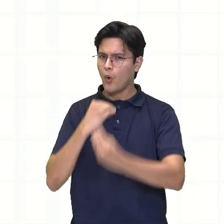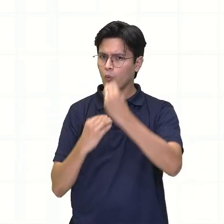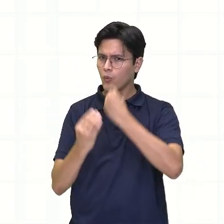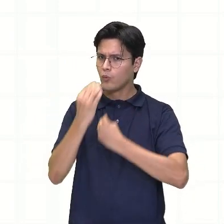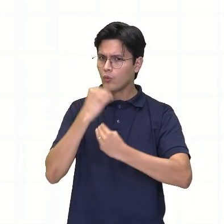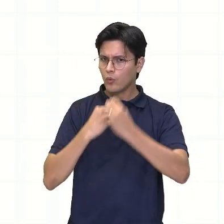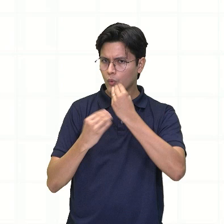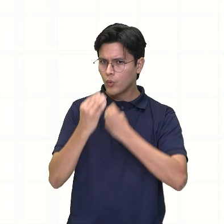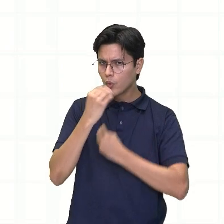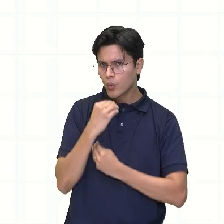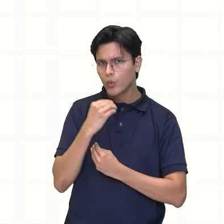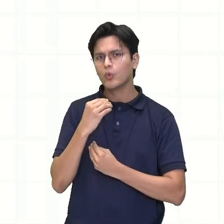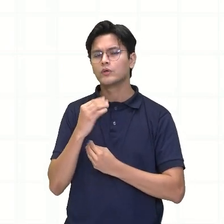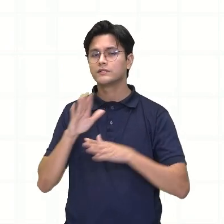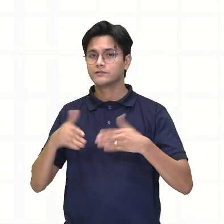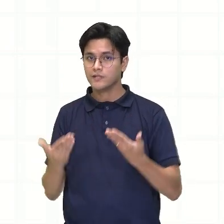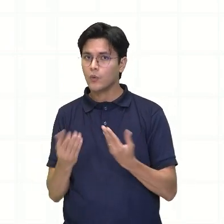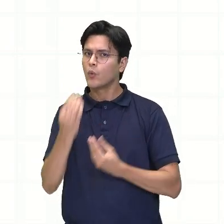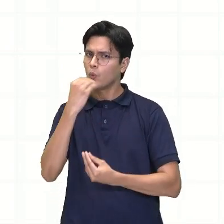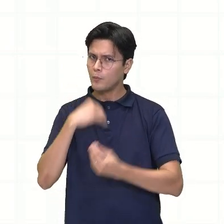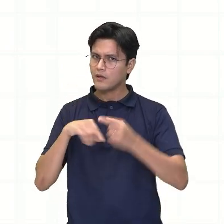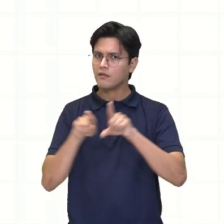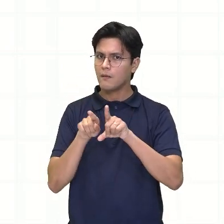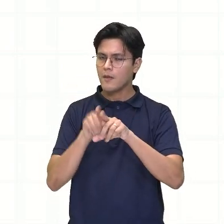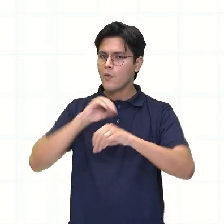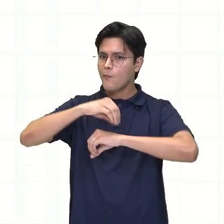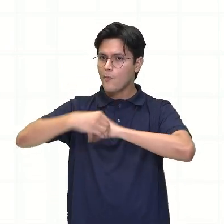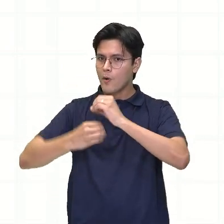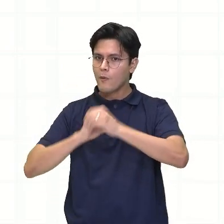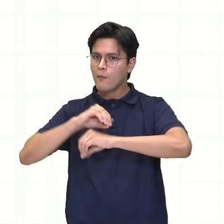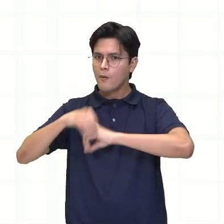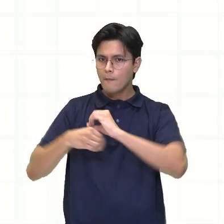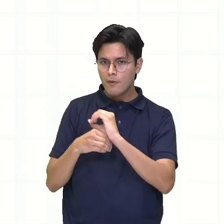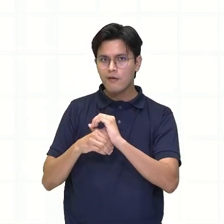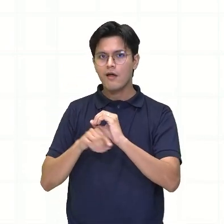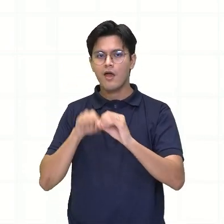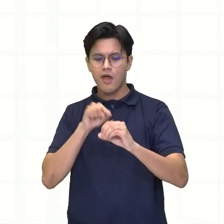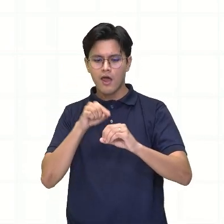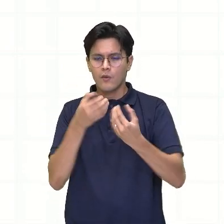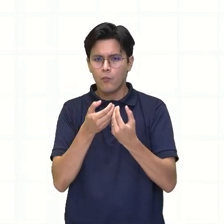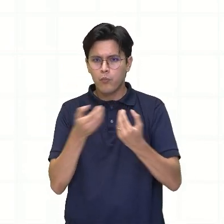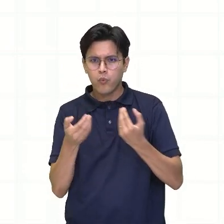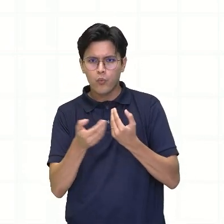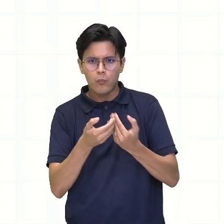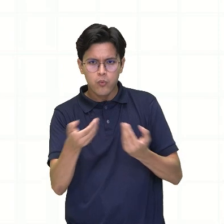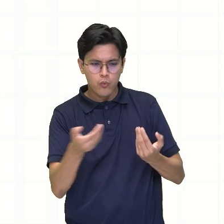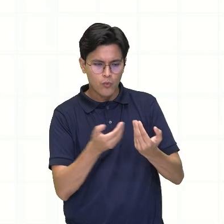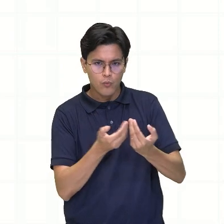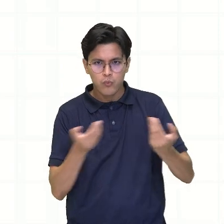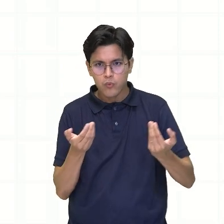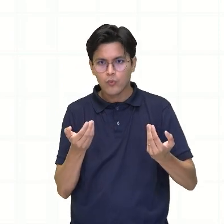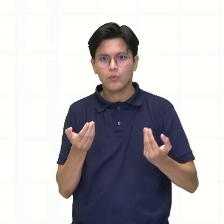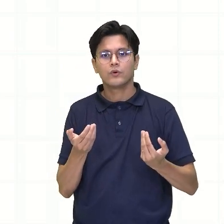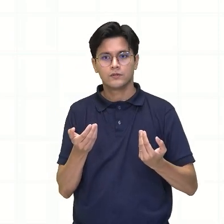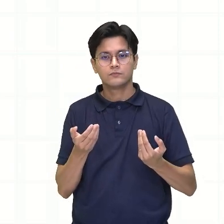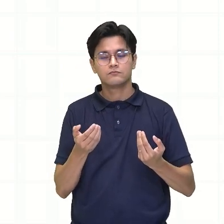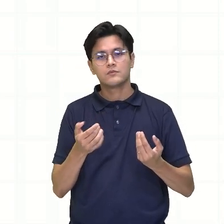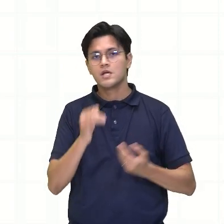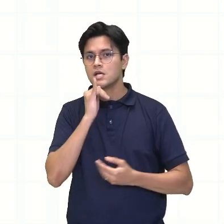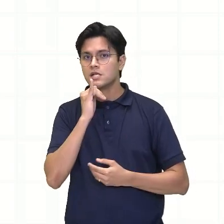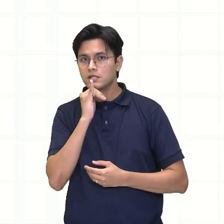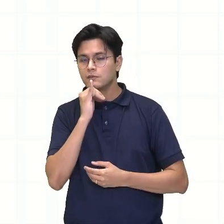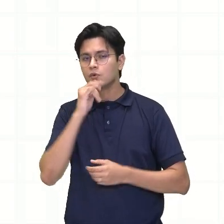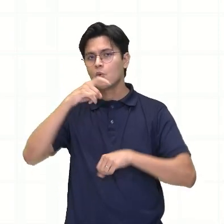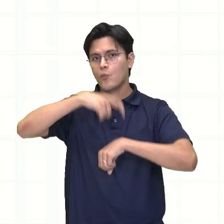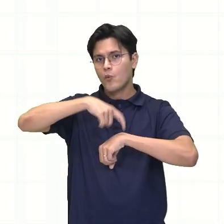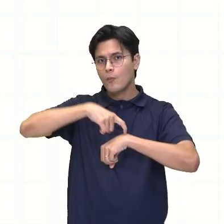consumindo ali algumas moléculas, essas moléculas são quebradas e quando a gente consome, por exemplo,